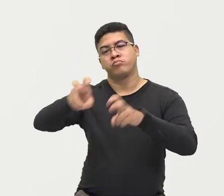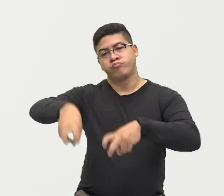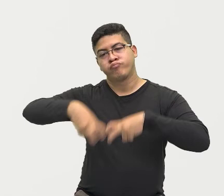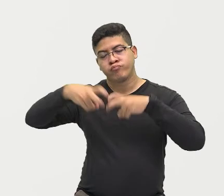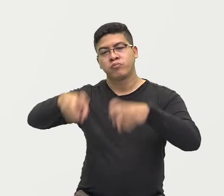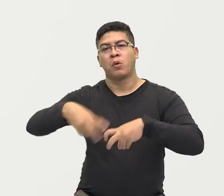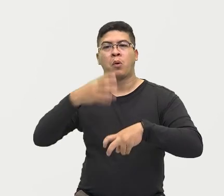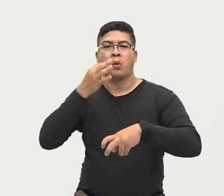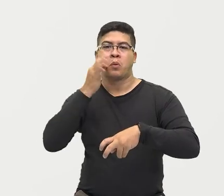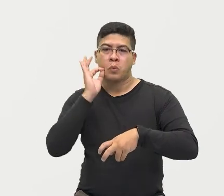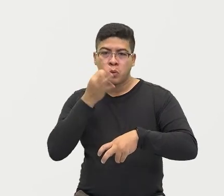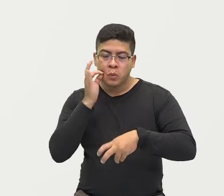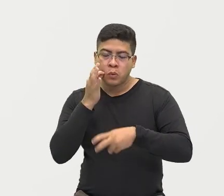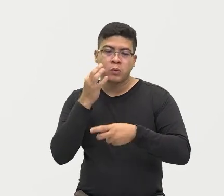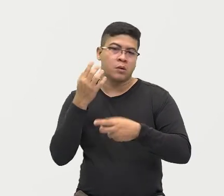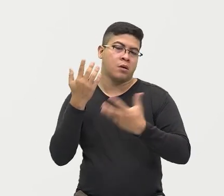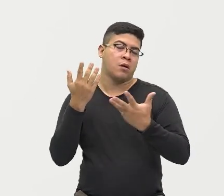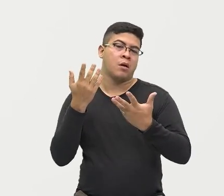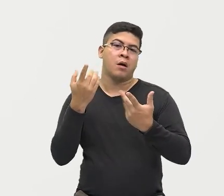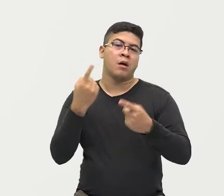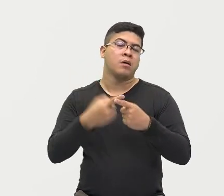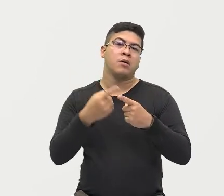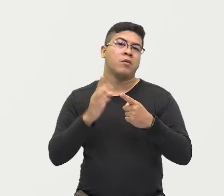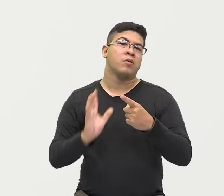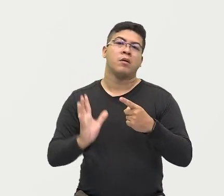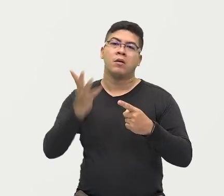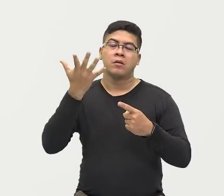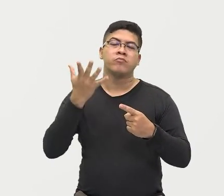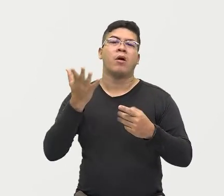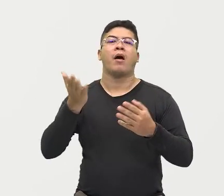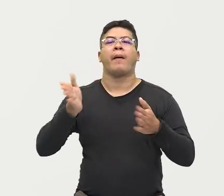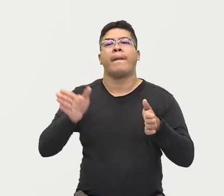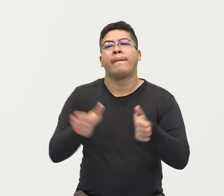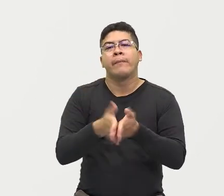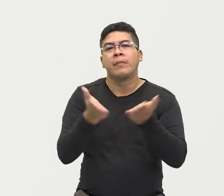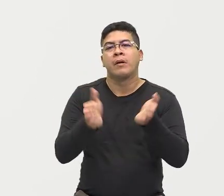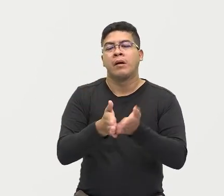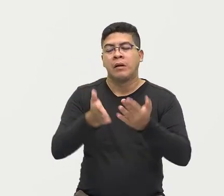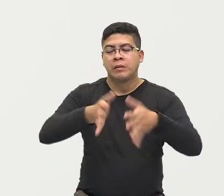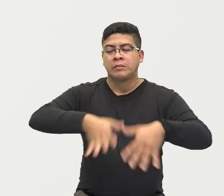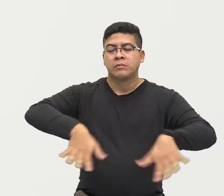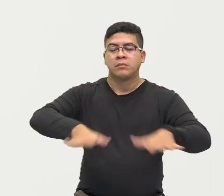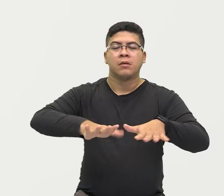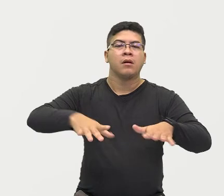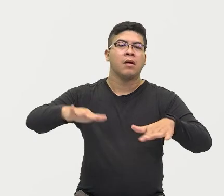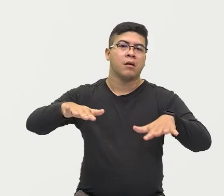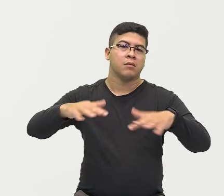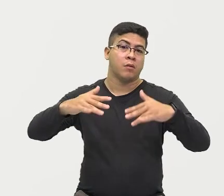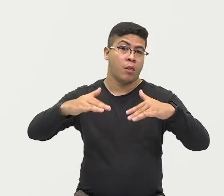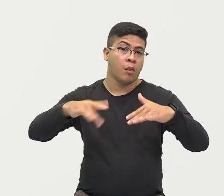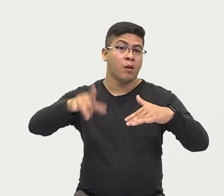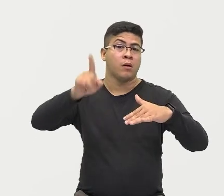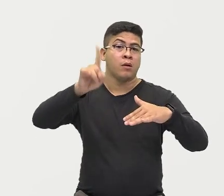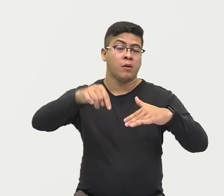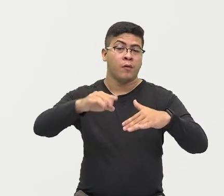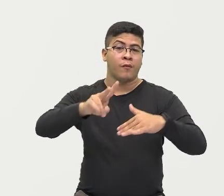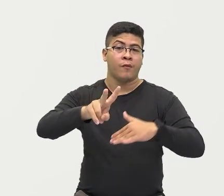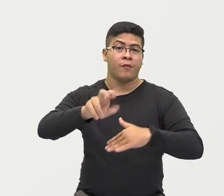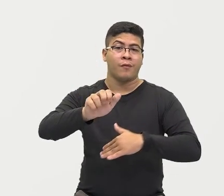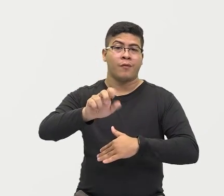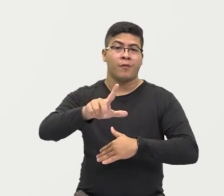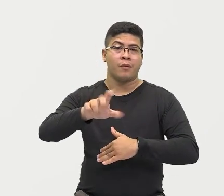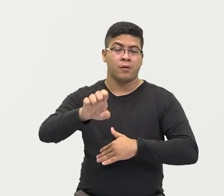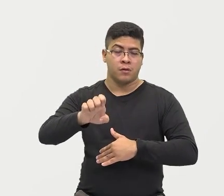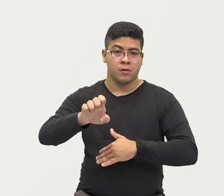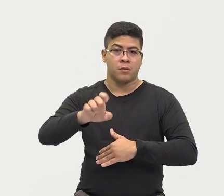vai ocorrer a situação da pobreza na região ali do Vale do Paraíba. Muito bem.